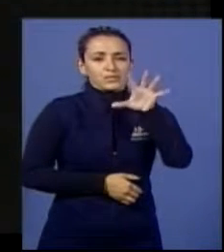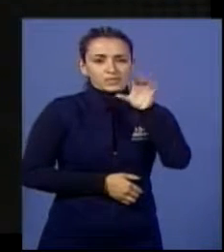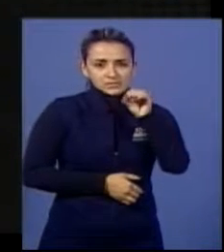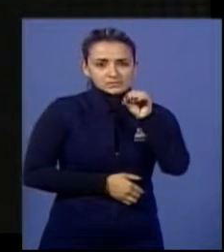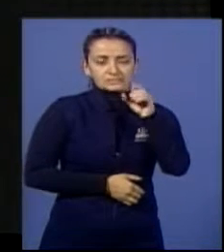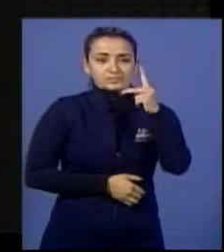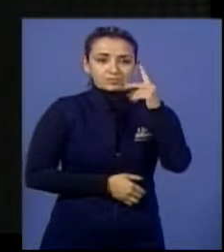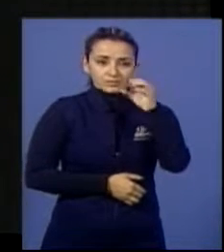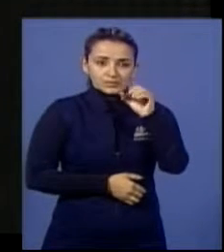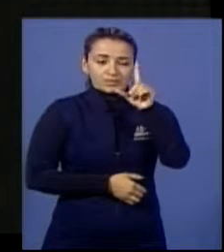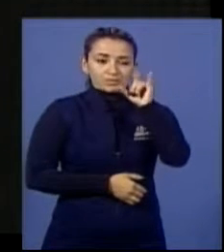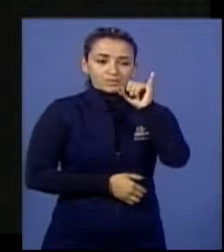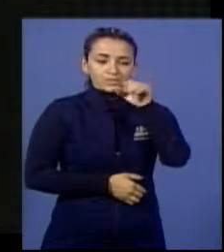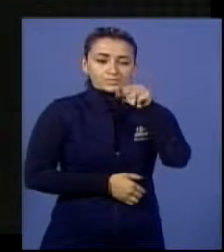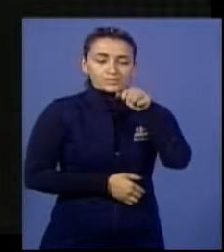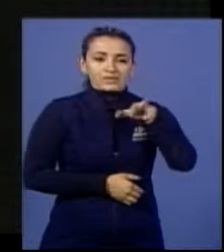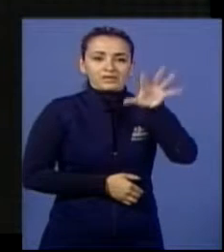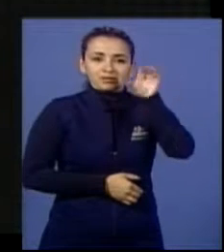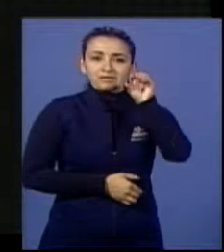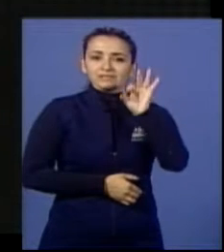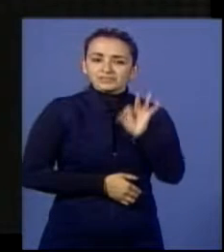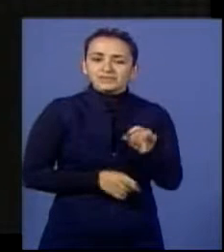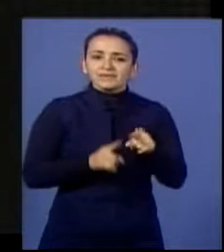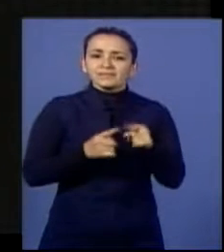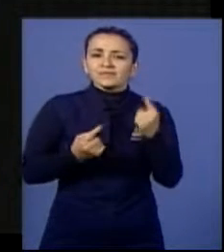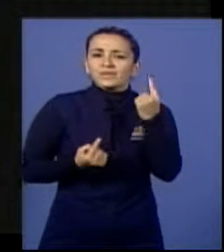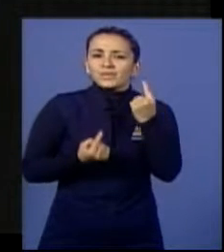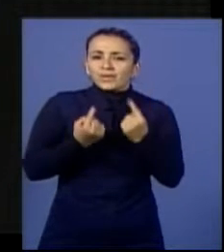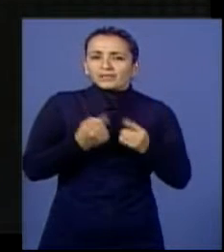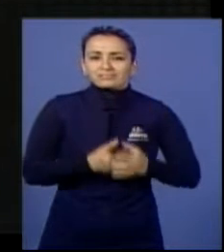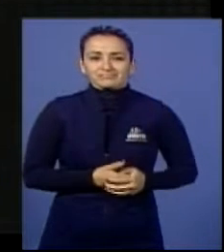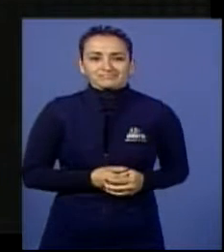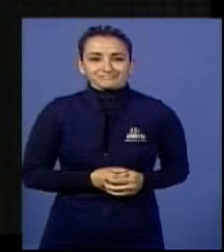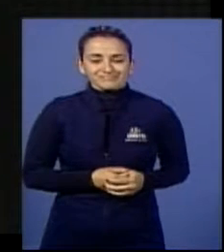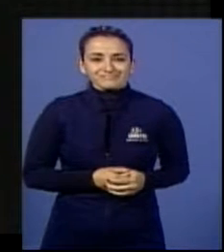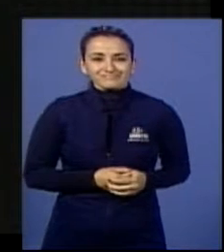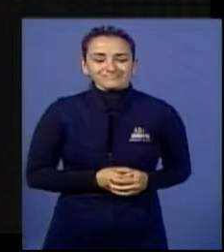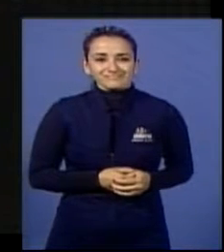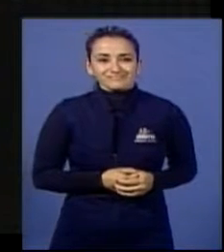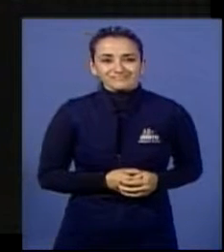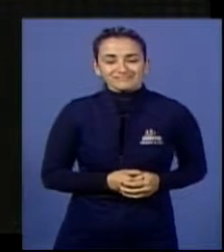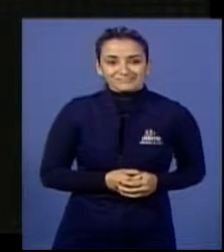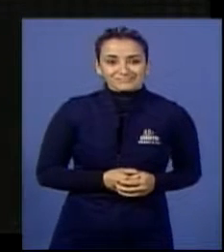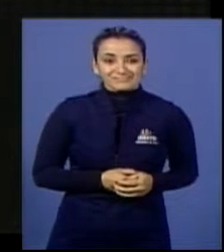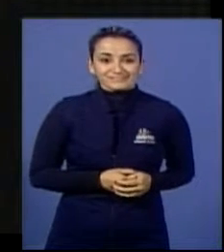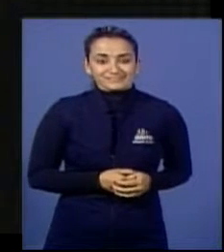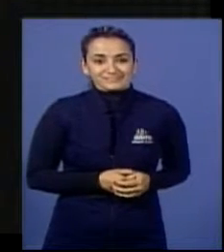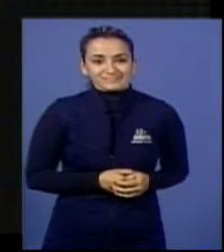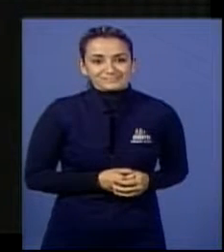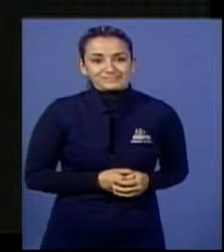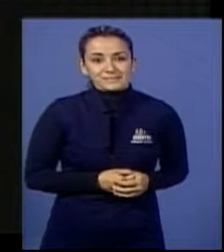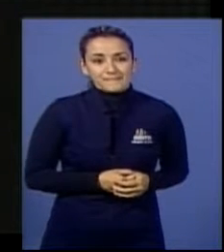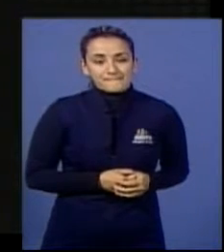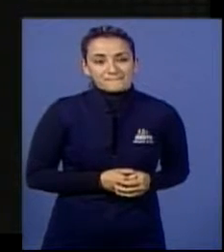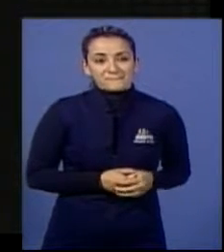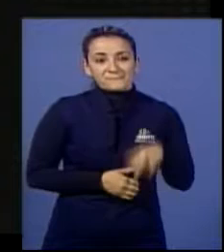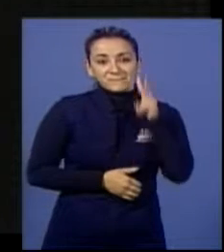vai ser fácil. Deixa eu voltar um negócio aqui, deixa eu aproveitar esse espaço aqui, ó. É, eu vou fazer o seguinte, você observe clique que...